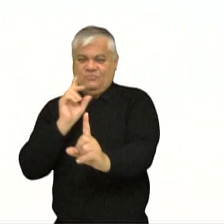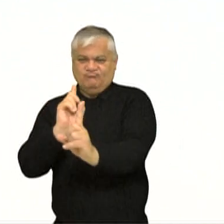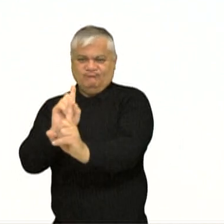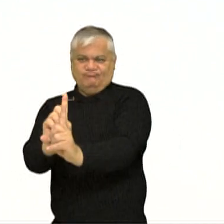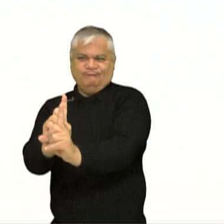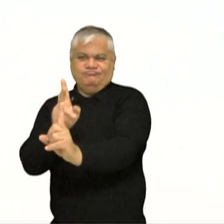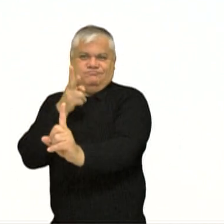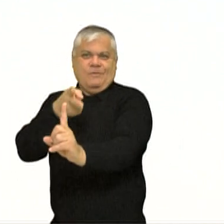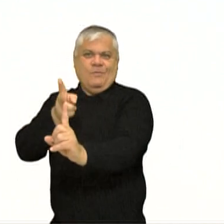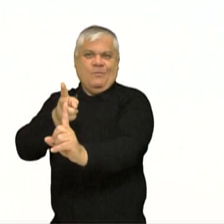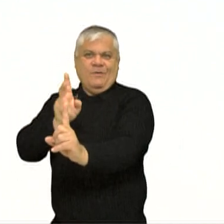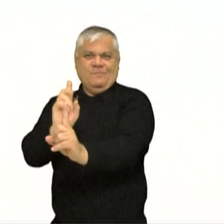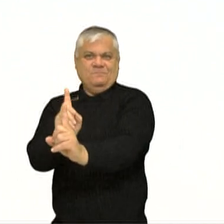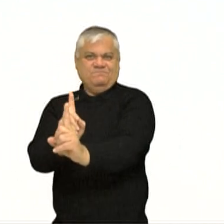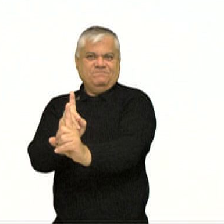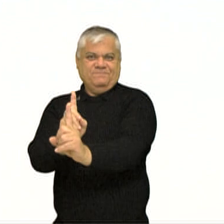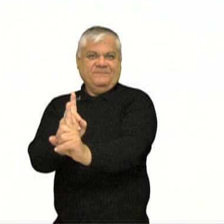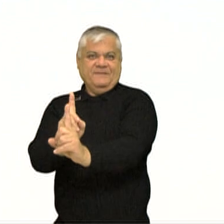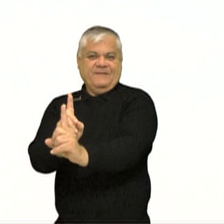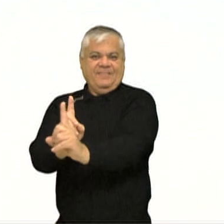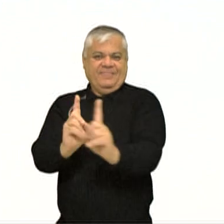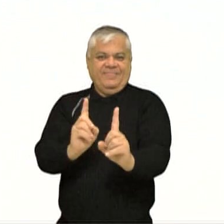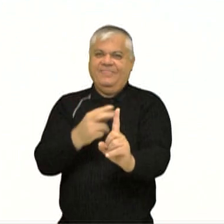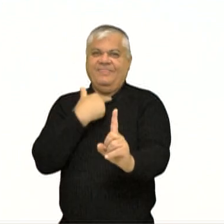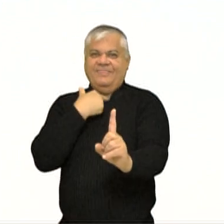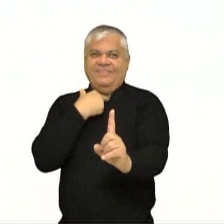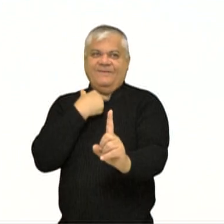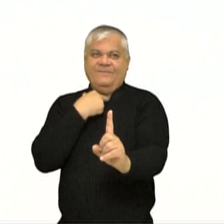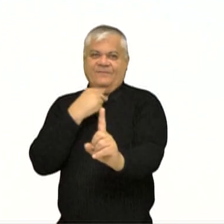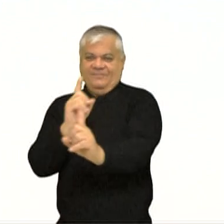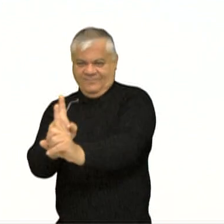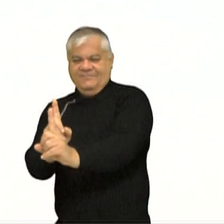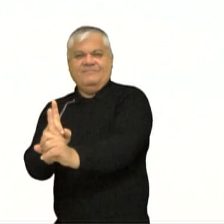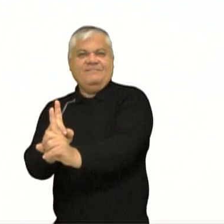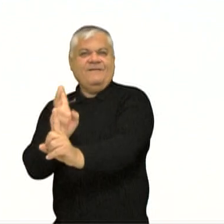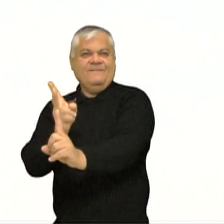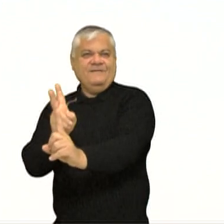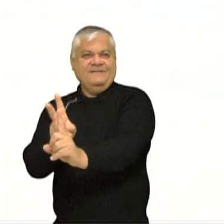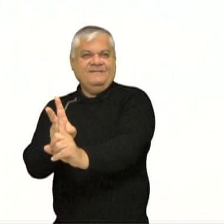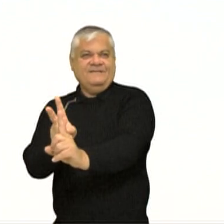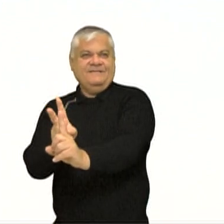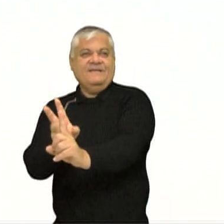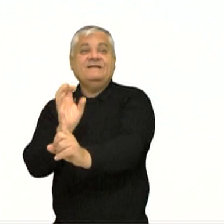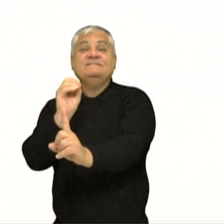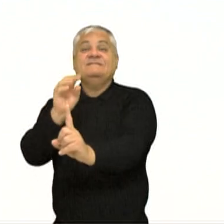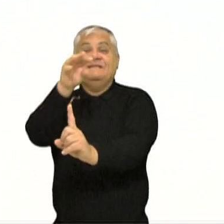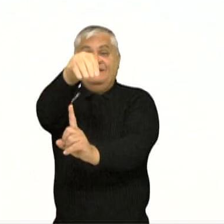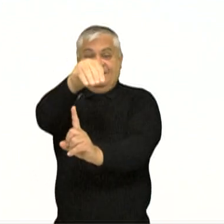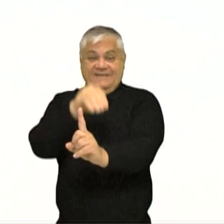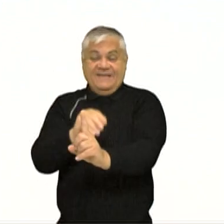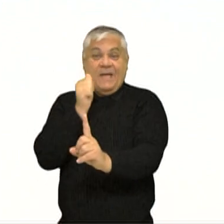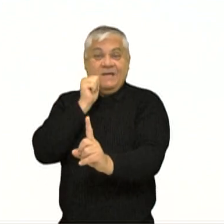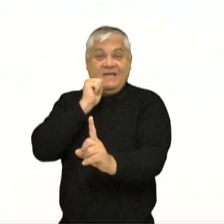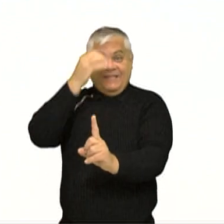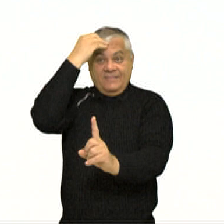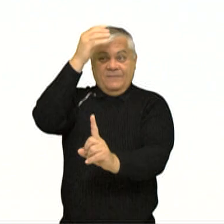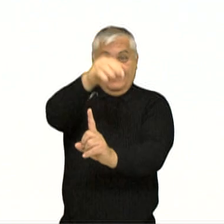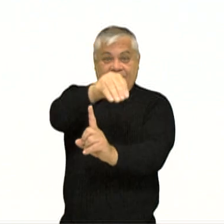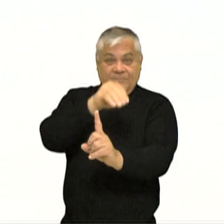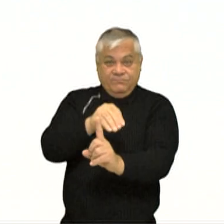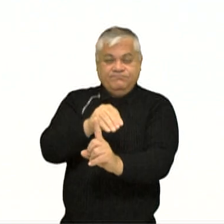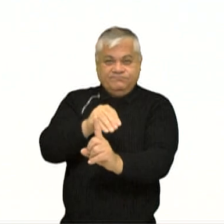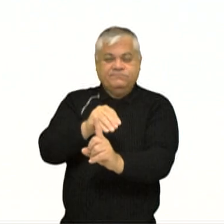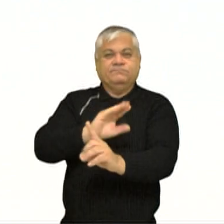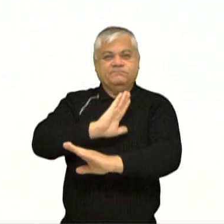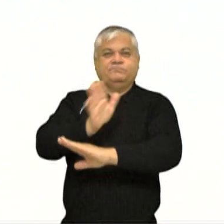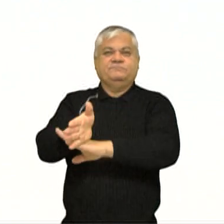está prendendo ela aqui. Ela não pode sair daqui porque ela deixa o rei desprotegido. Então, quando eu movimento a minha dama para essa posição, eu